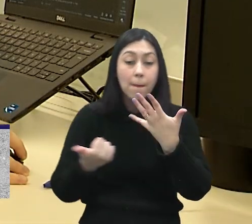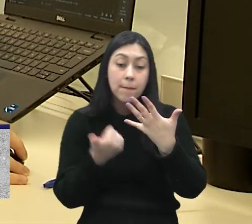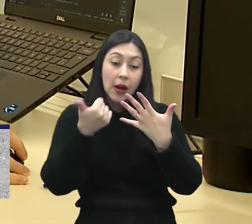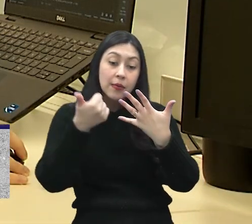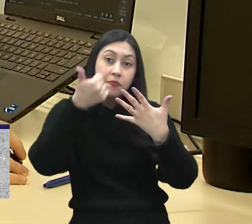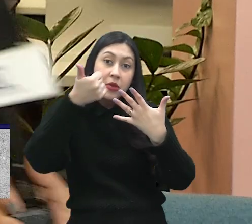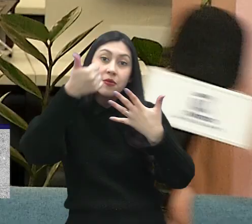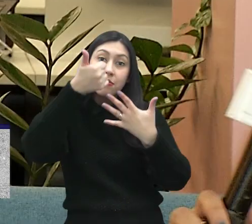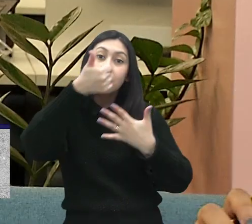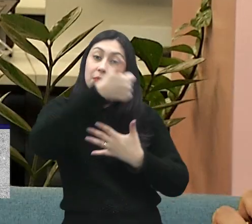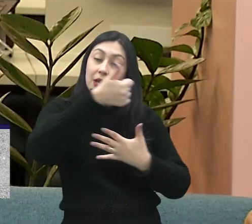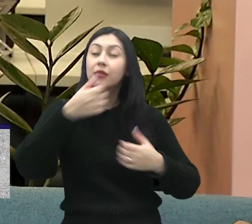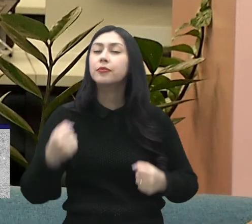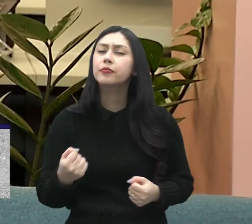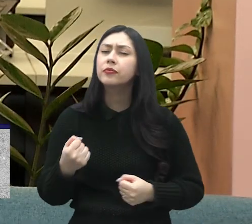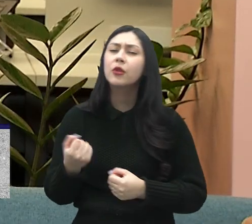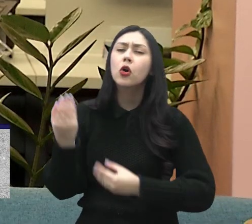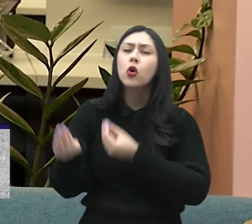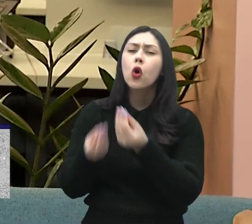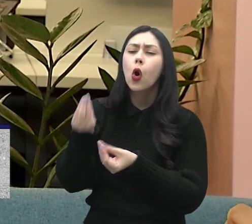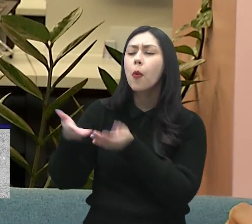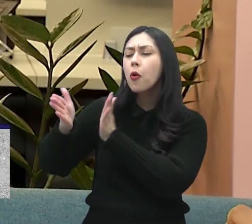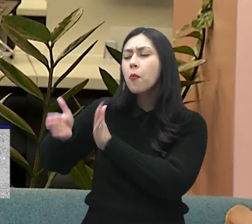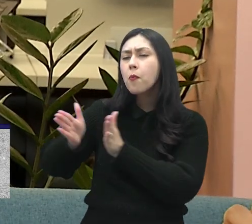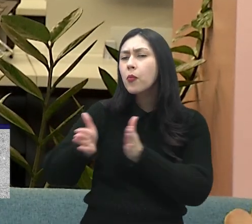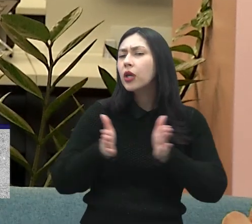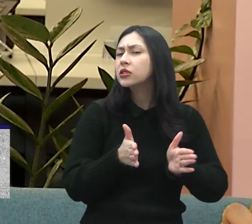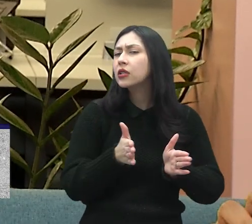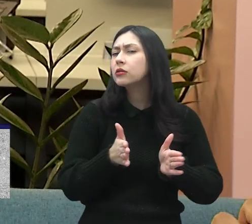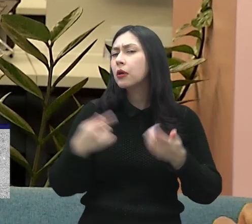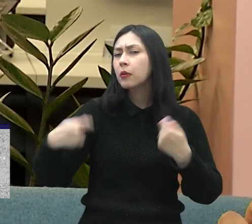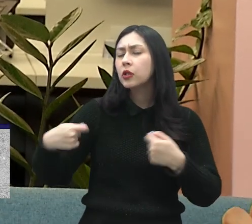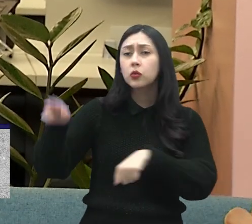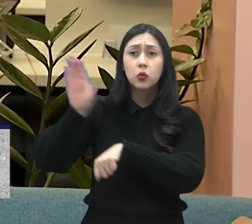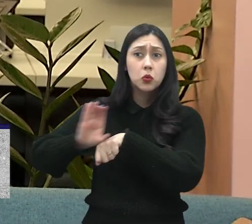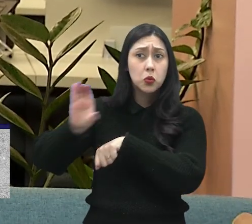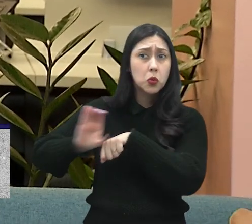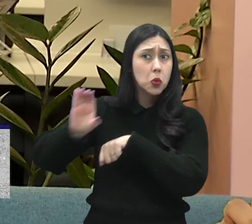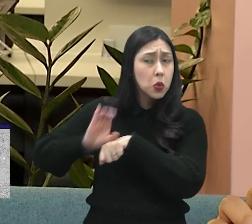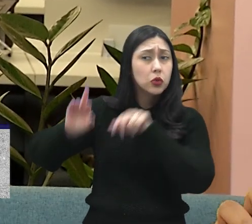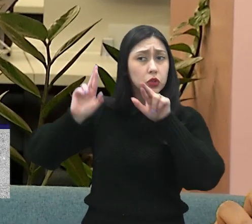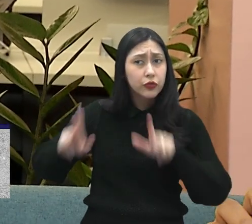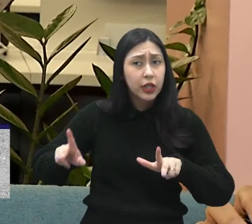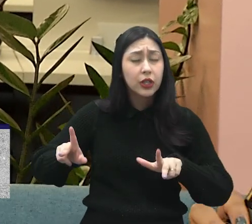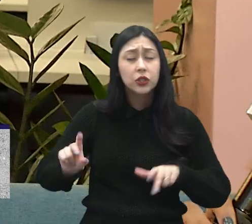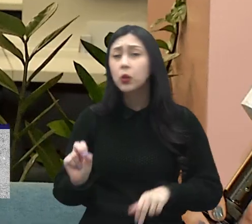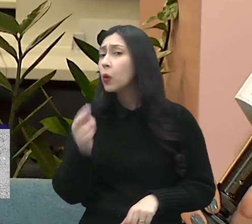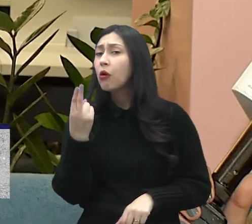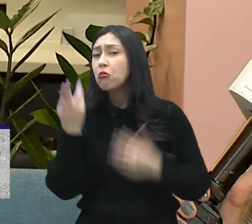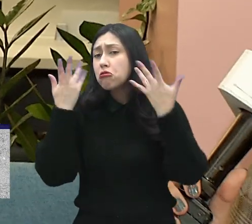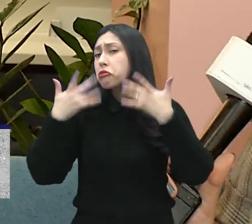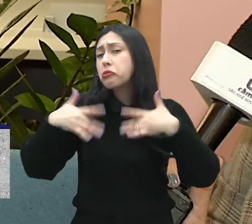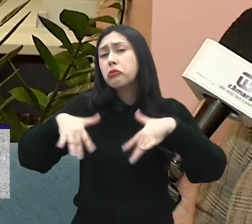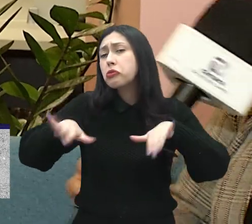no trabalho. E como é que foi esse processo? Você teve que fazer algum curso diferente do que você já tinha? Ou foi um processo mais